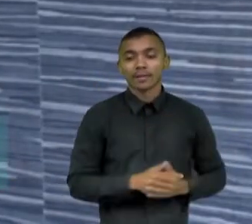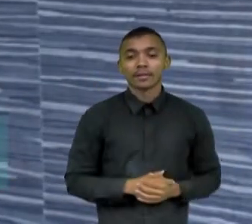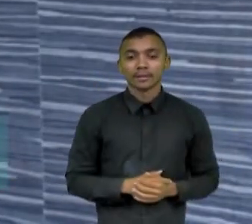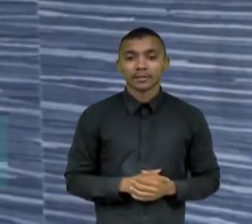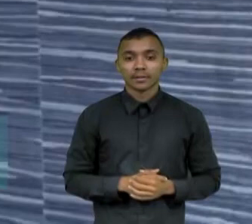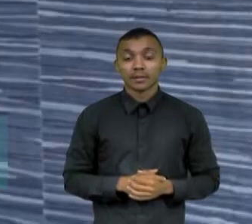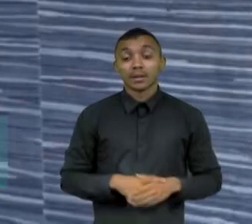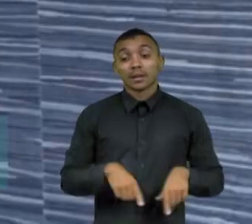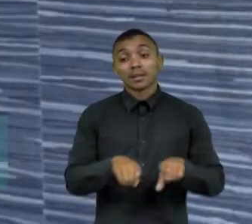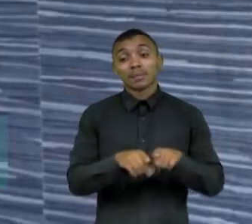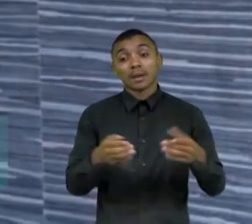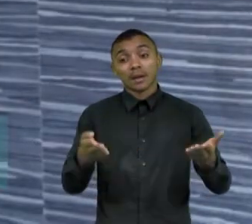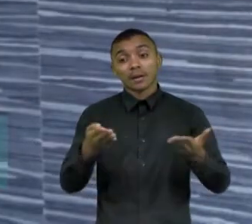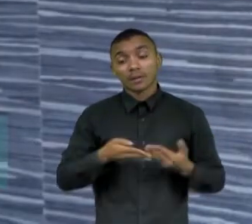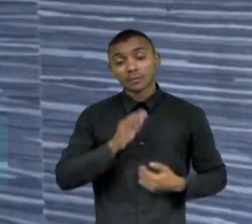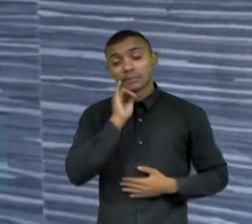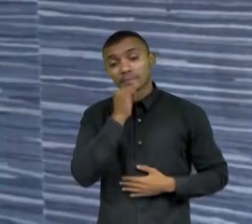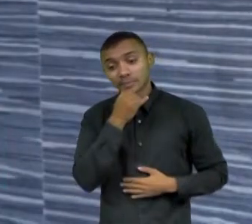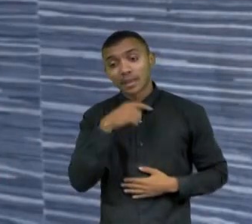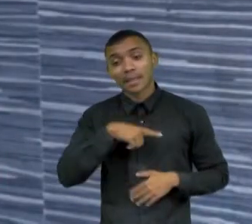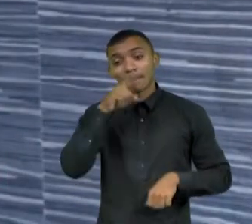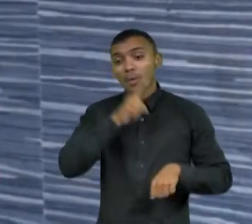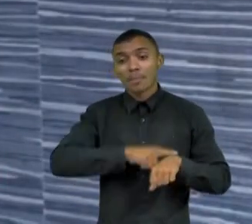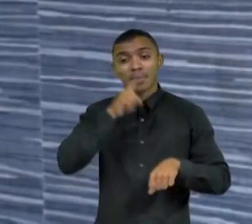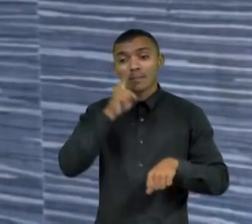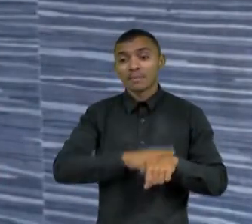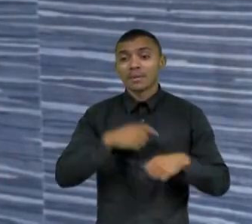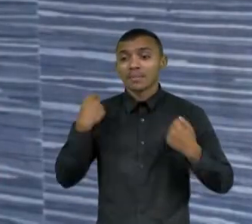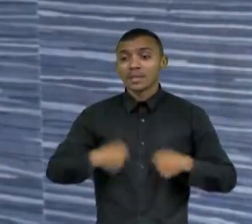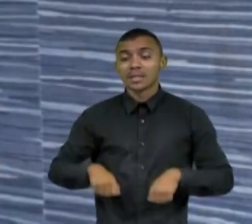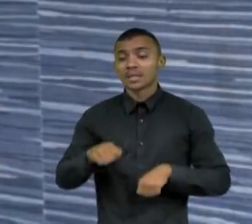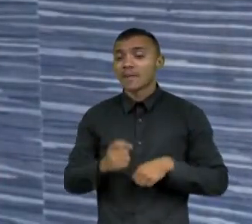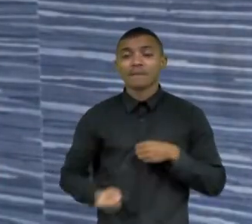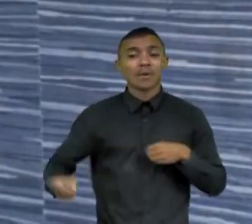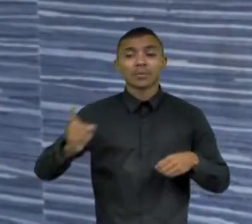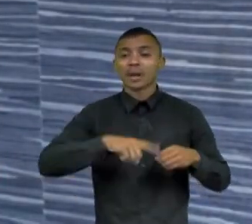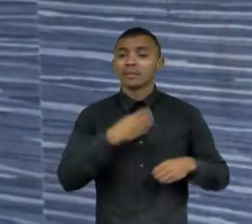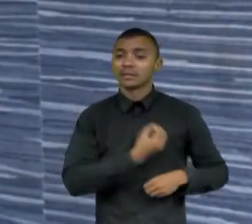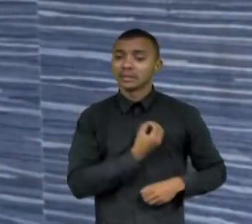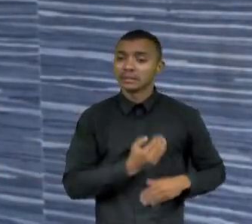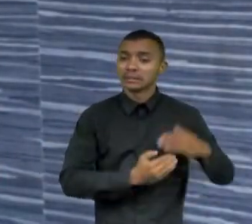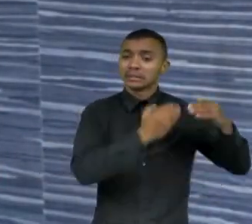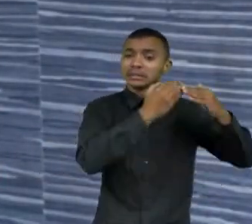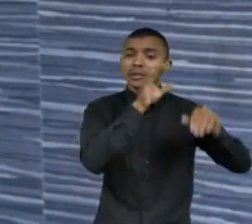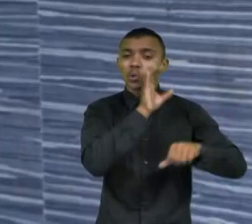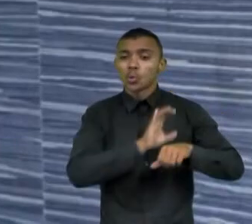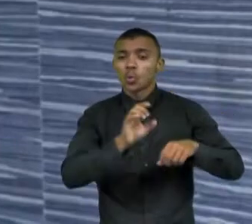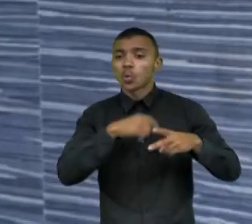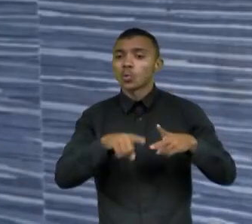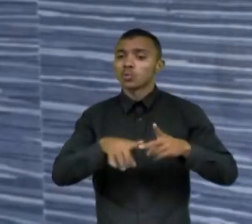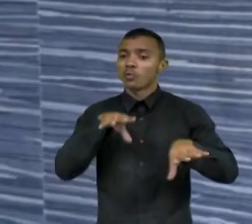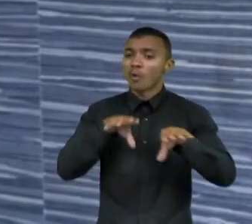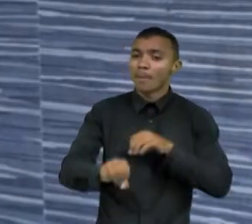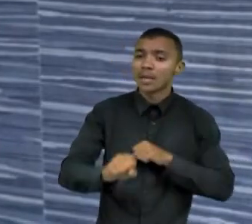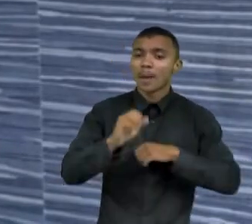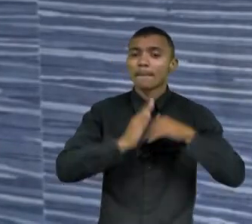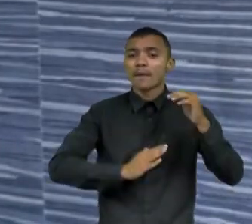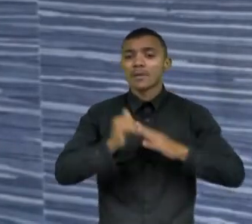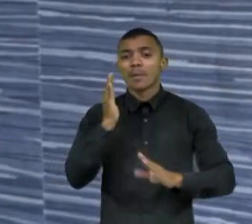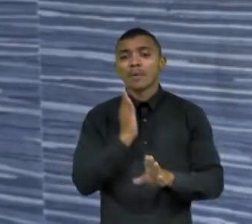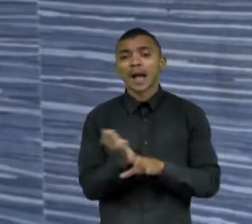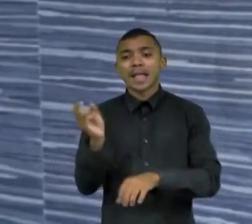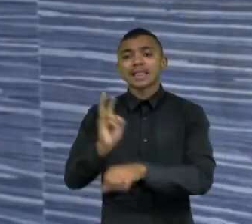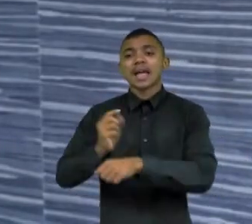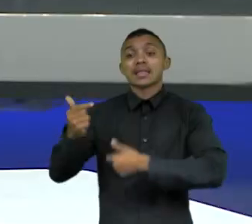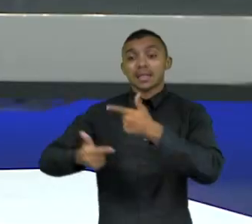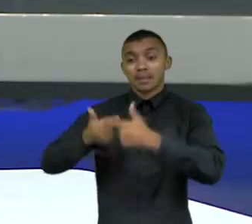deficiência e que agora se encontram numa situação em que tem que refazer sua vida, tem que buscar cursos, buscar qualificação profissional para voltar ao